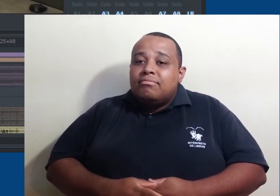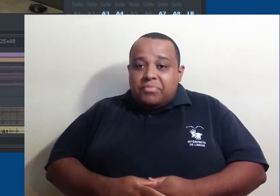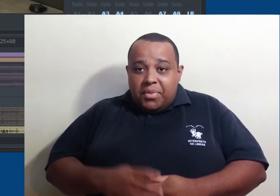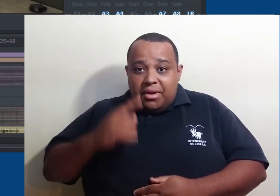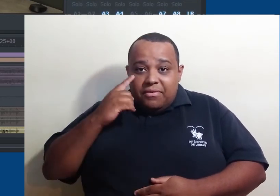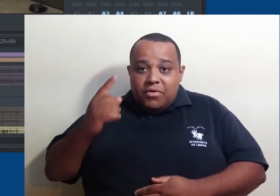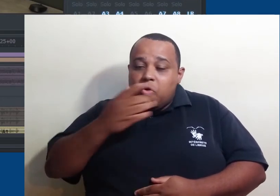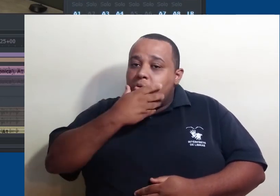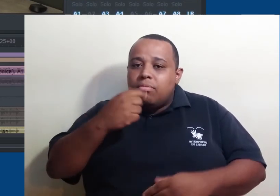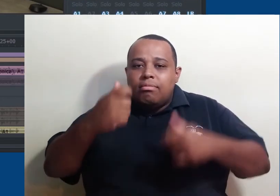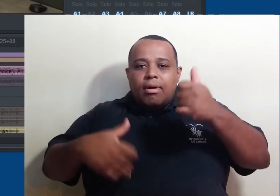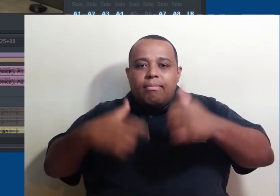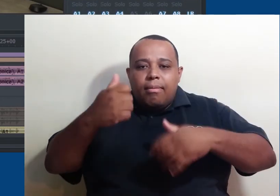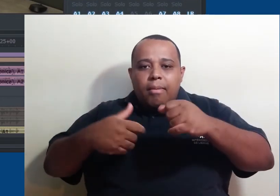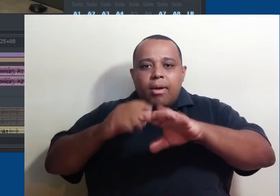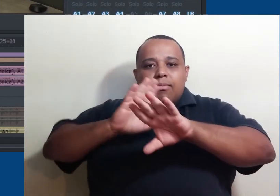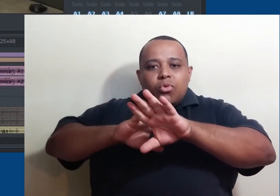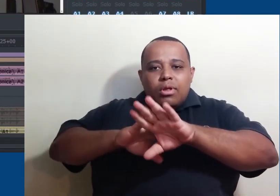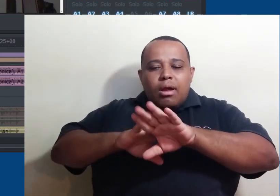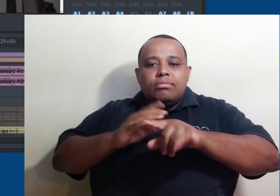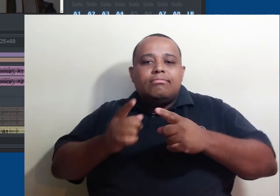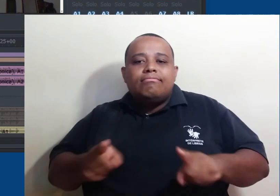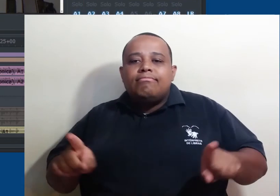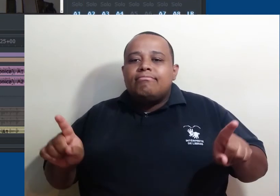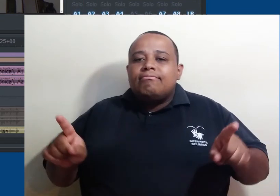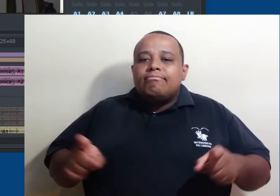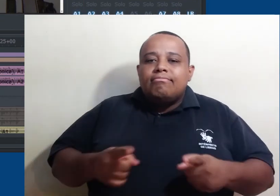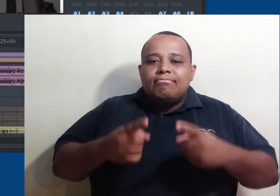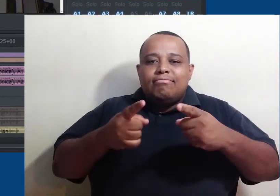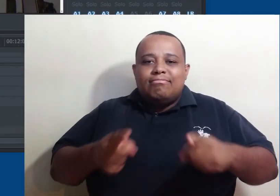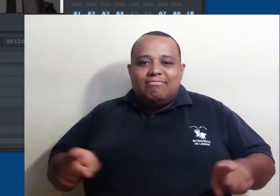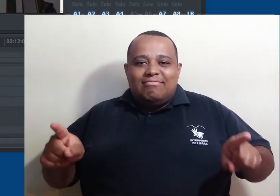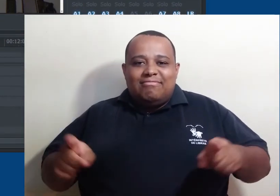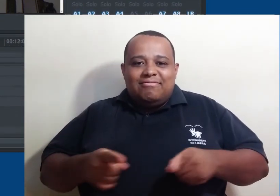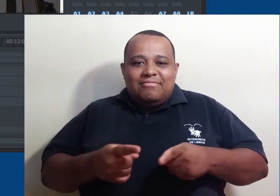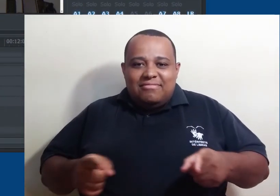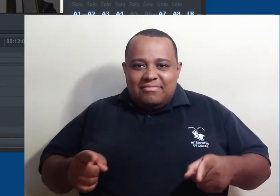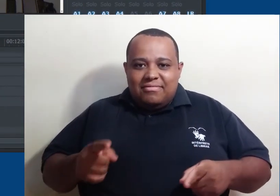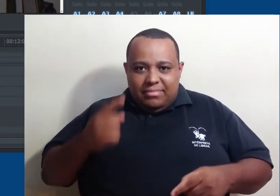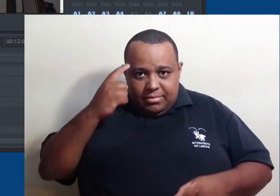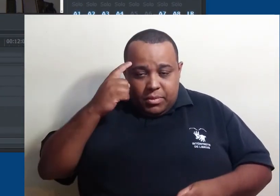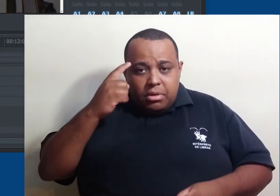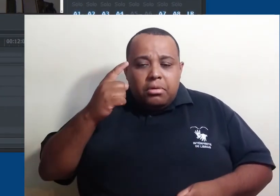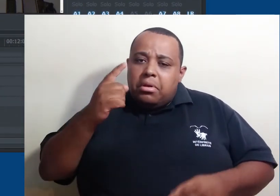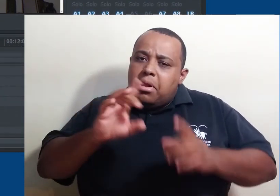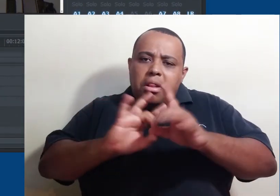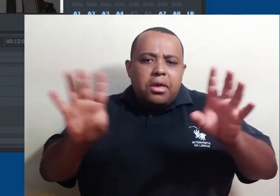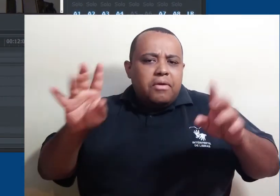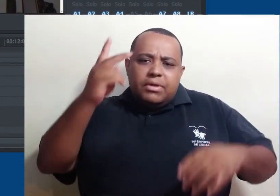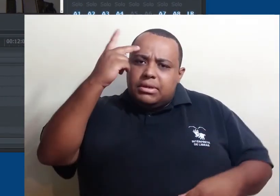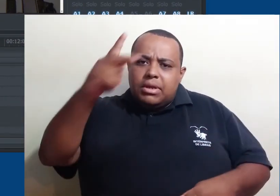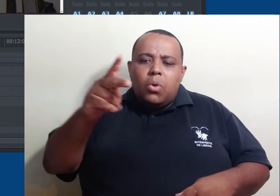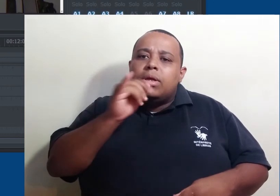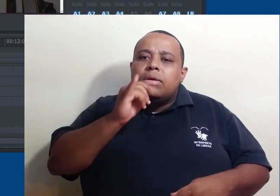da SEAD, que é a Superintendência de Educação à Distância da UFES. No LDI nós criamos uma... Então isso aqui é caso você queira colocar uma musiquinha no fundo da